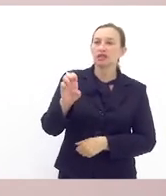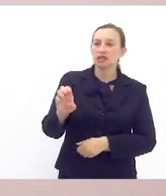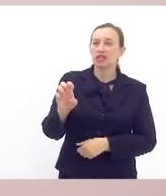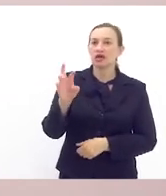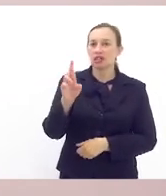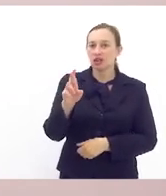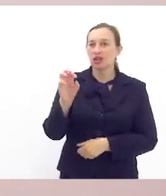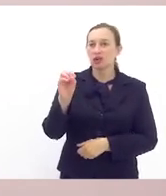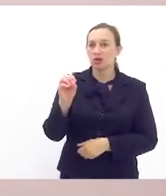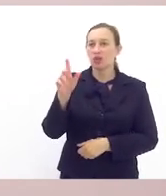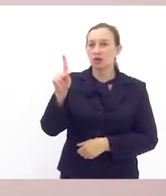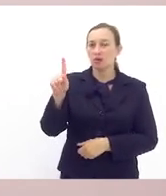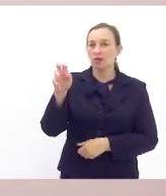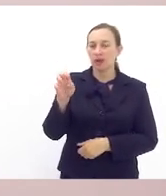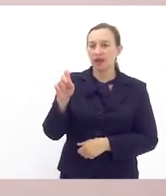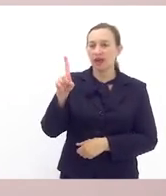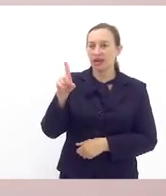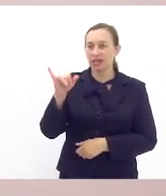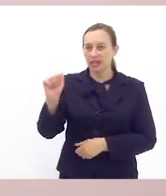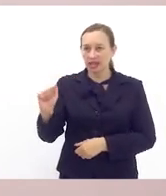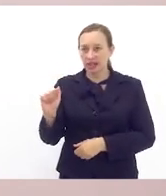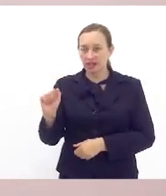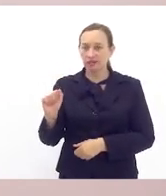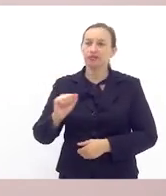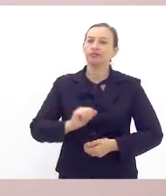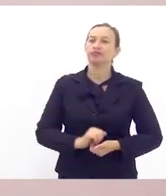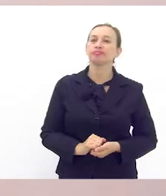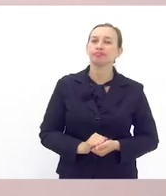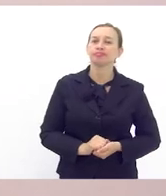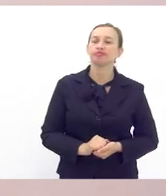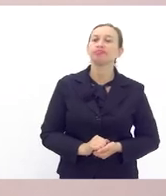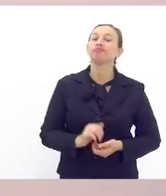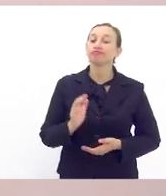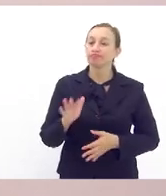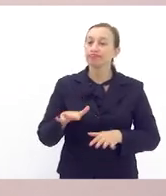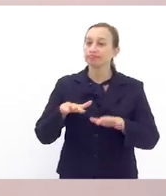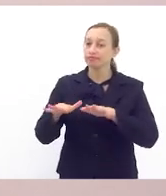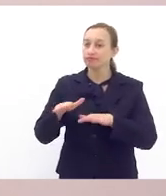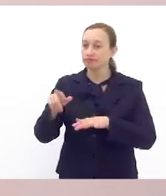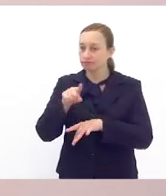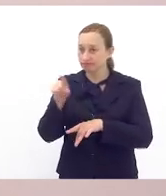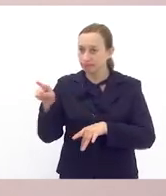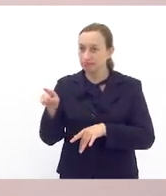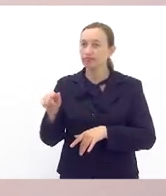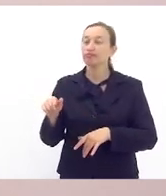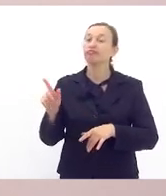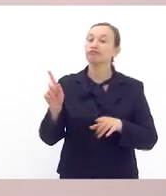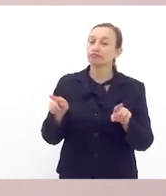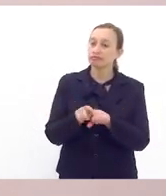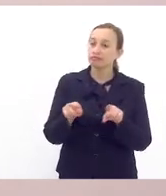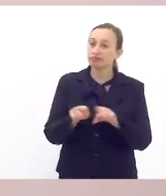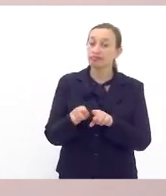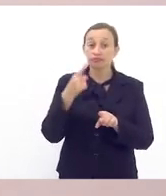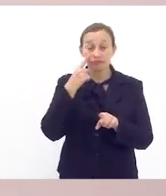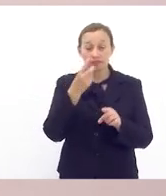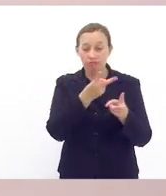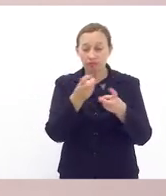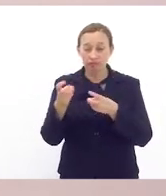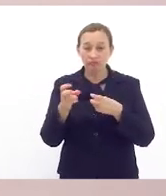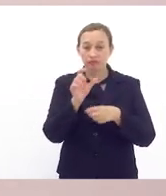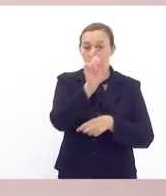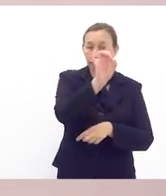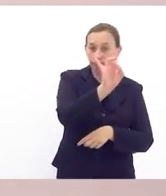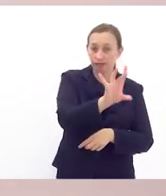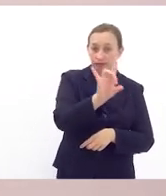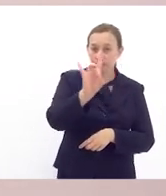na universidade rural também a gente implementou já um movimento lá e a gente tá definindo com cada prefeitura a gente tá